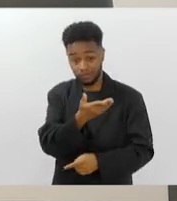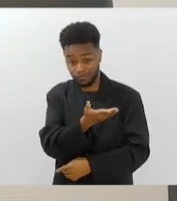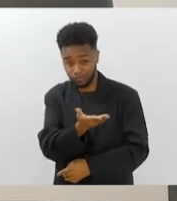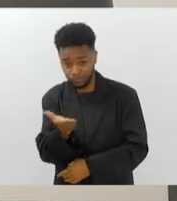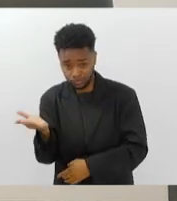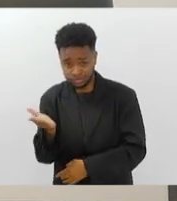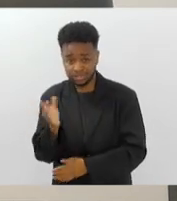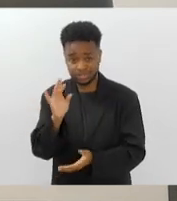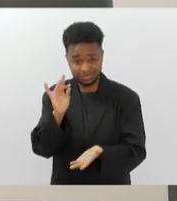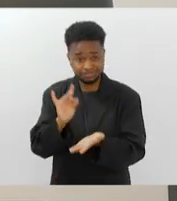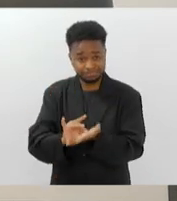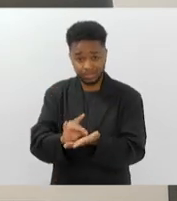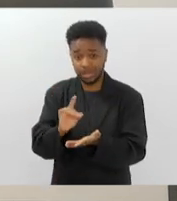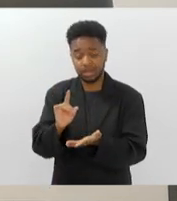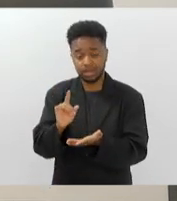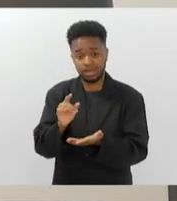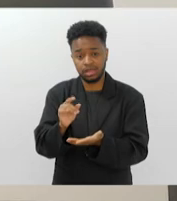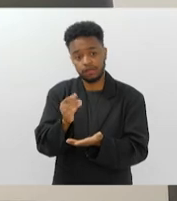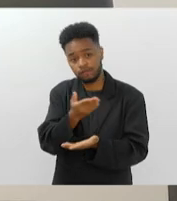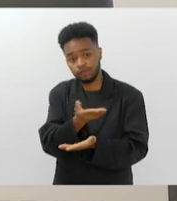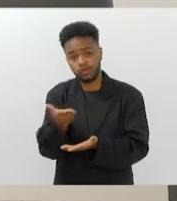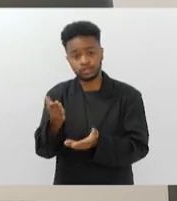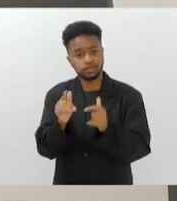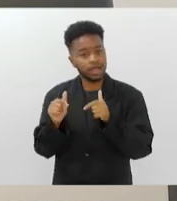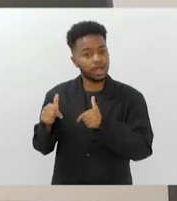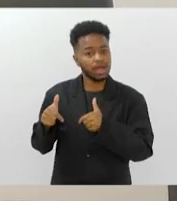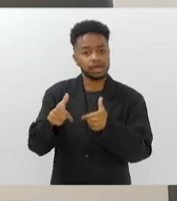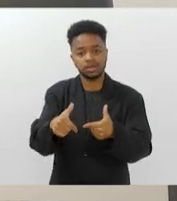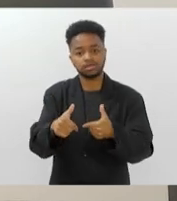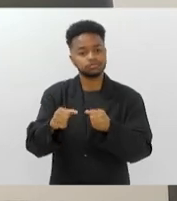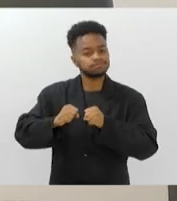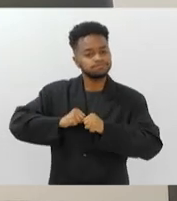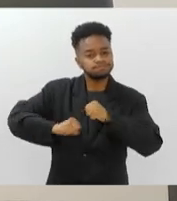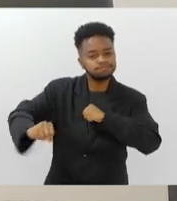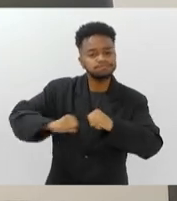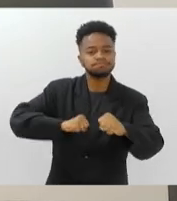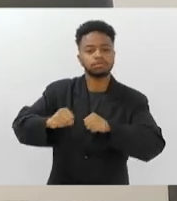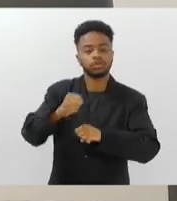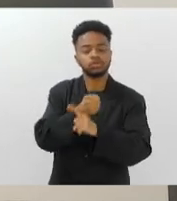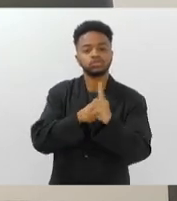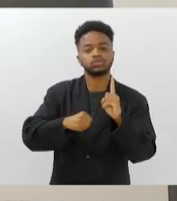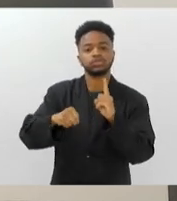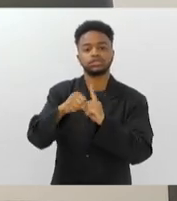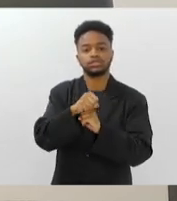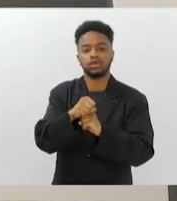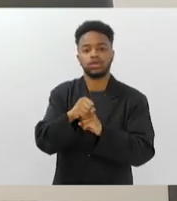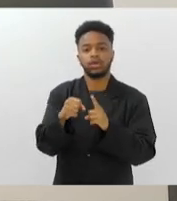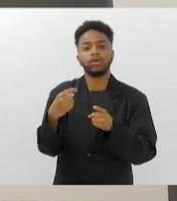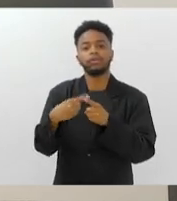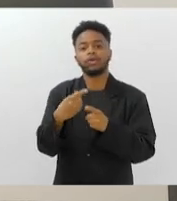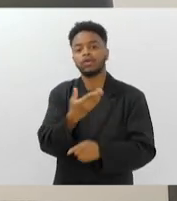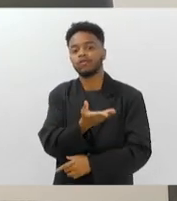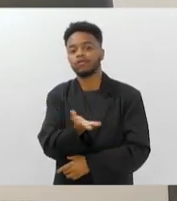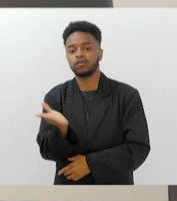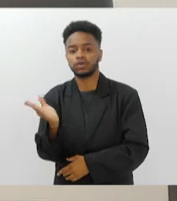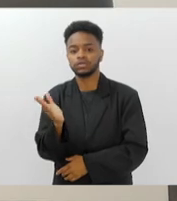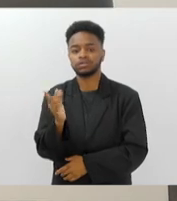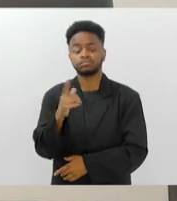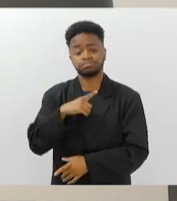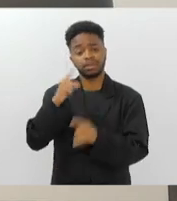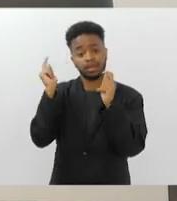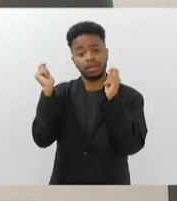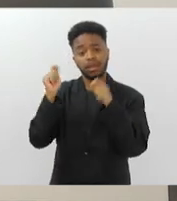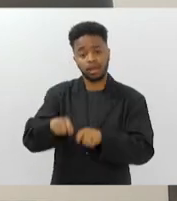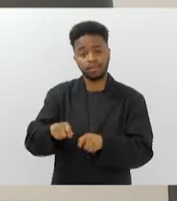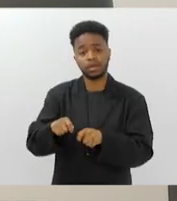verdade são né os atores os ativistas sociais aqueles que têm a capacidade